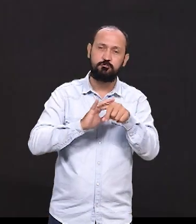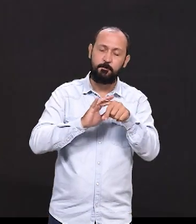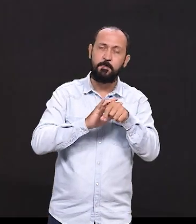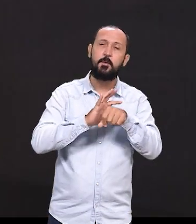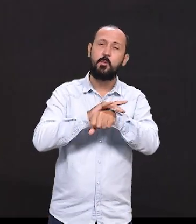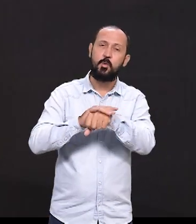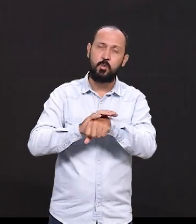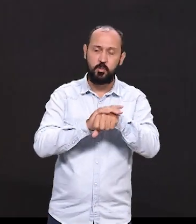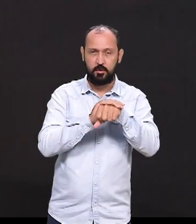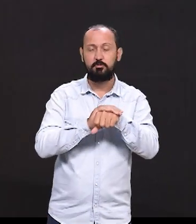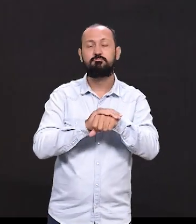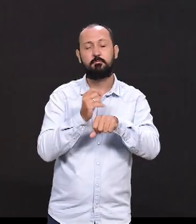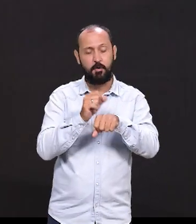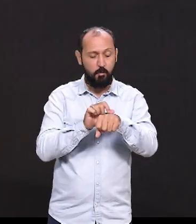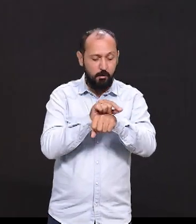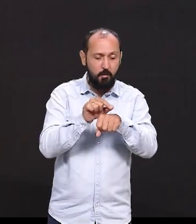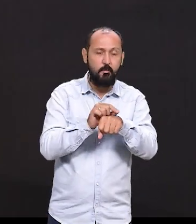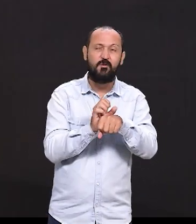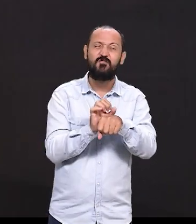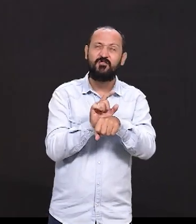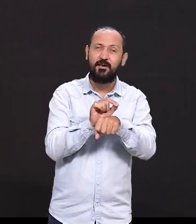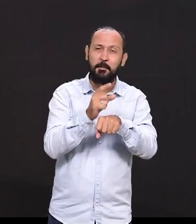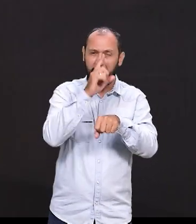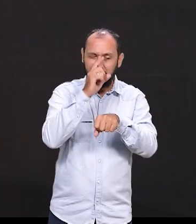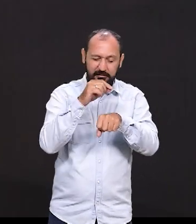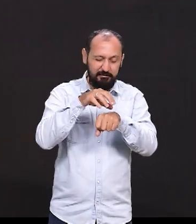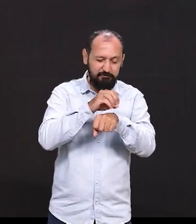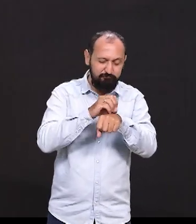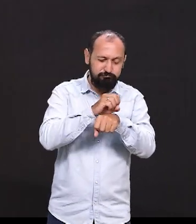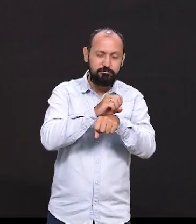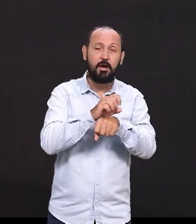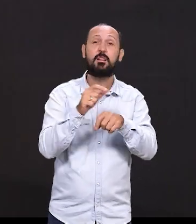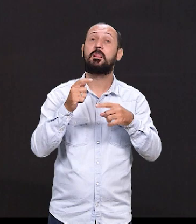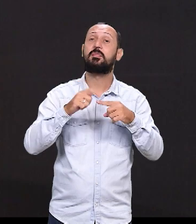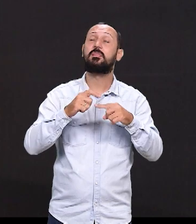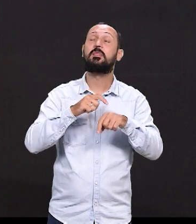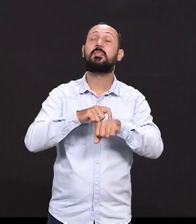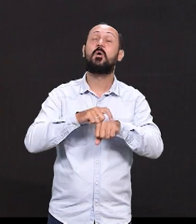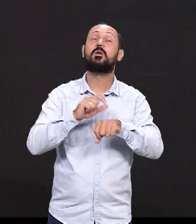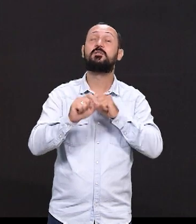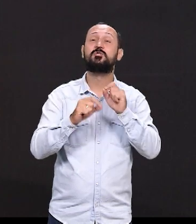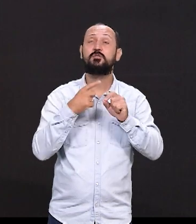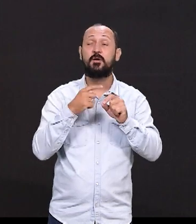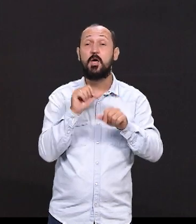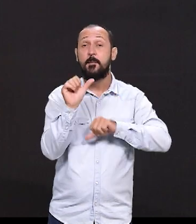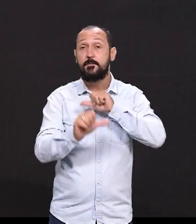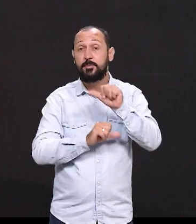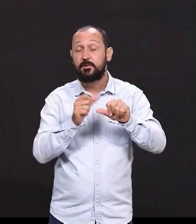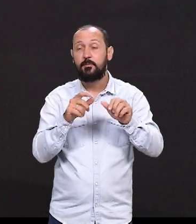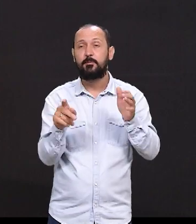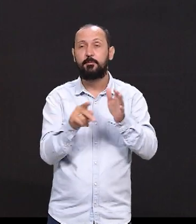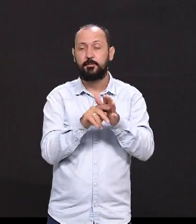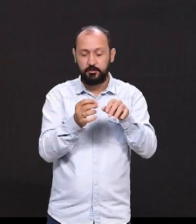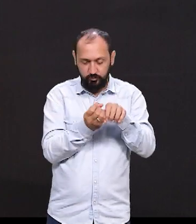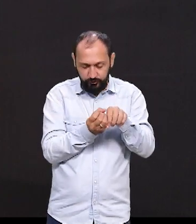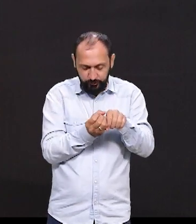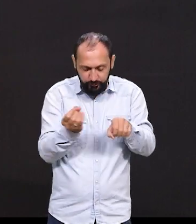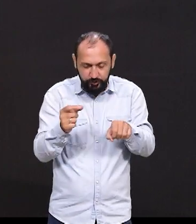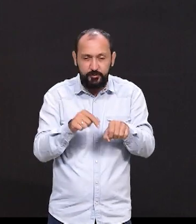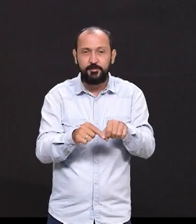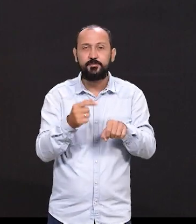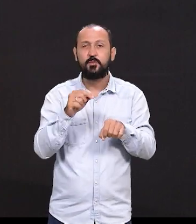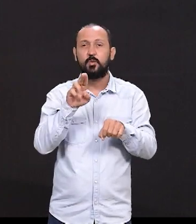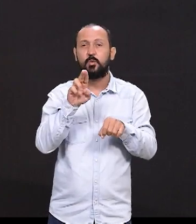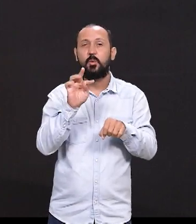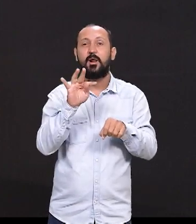ou uma doença benigna uma prostatite por exemplo uma inflamação mas tudo isso vai acontecer quando tem alterações pertinent ao canalzinho da